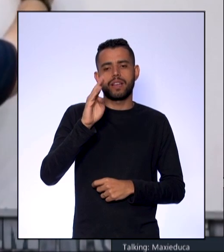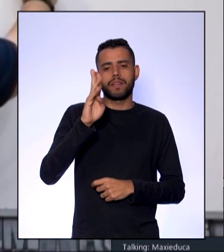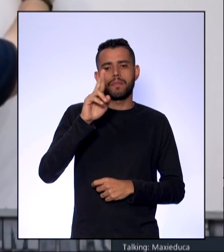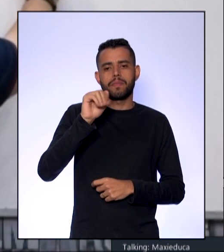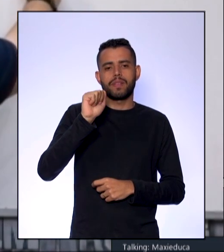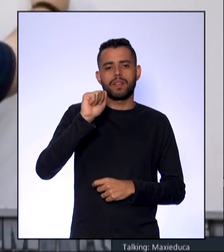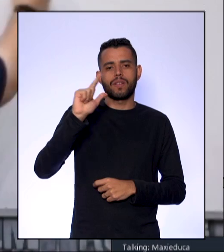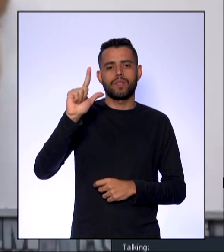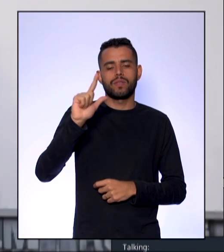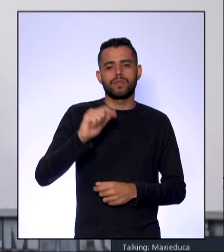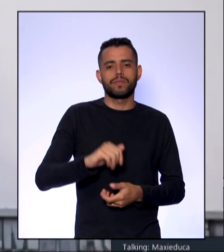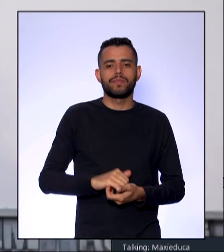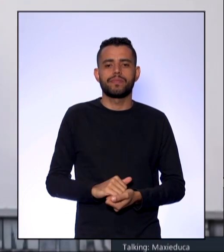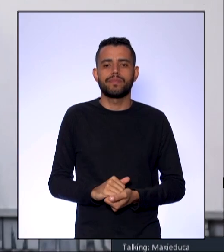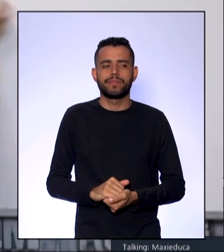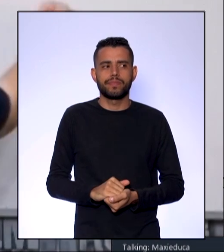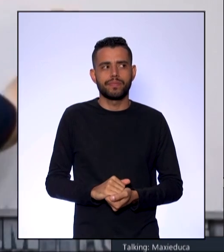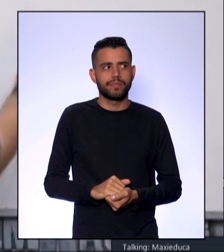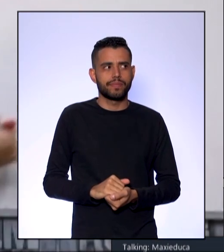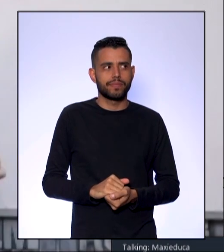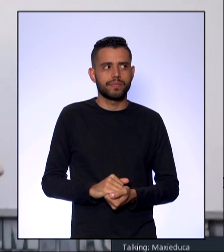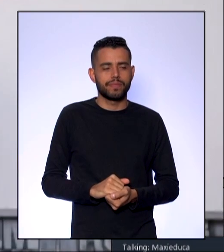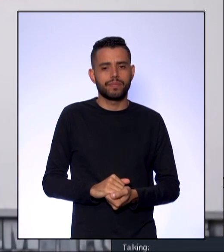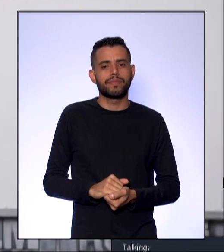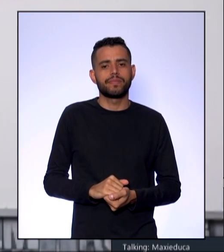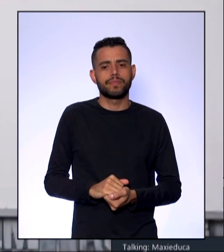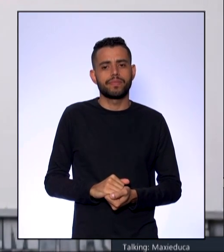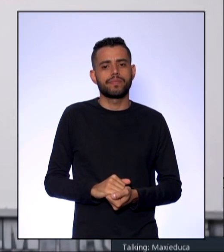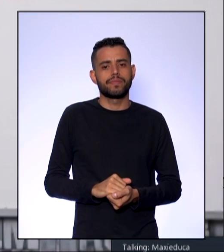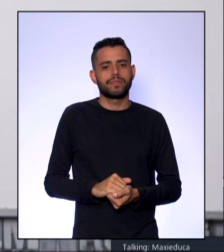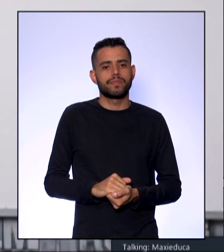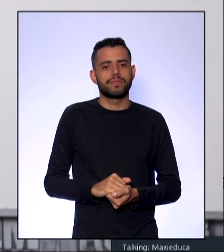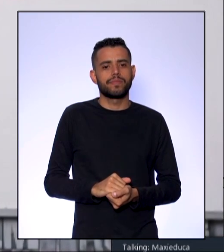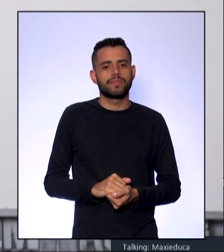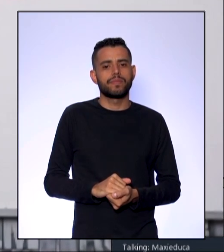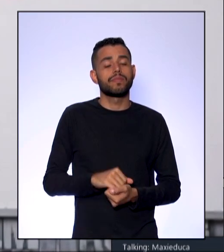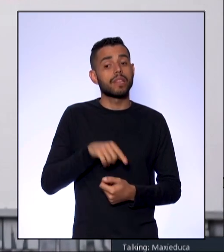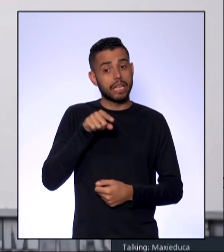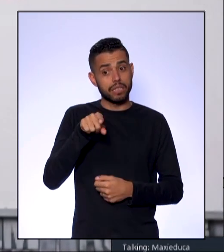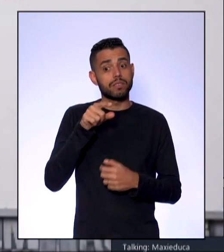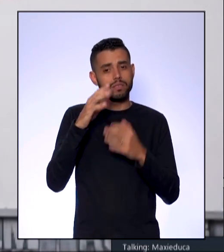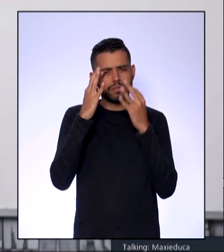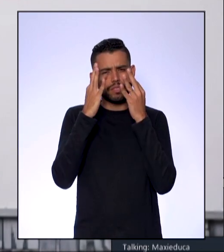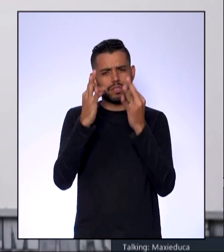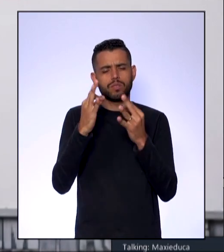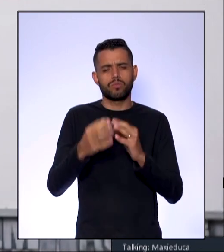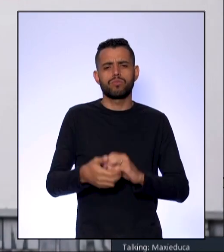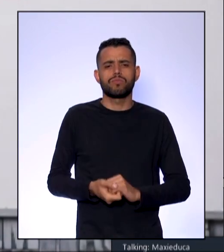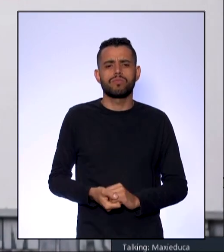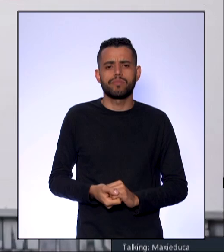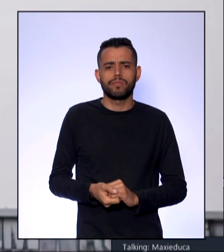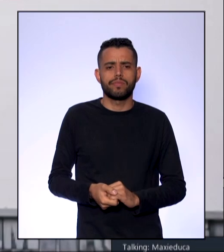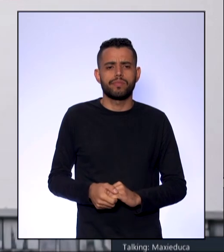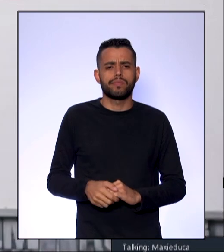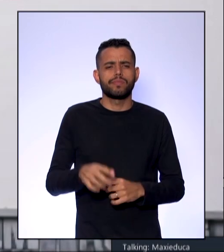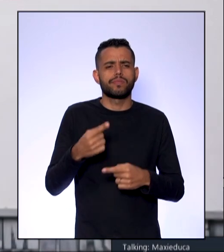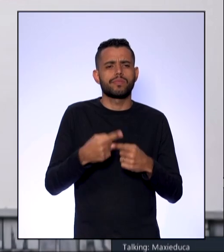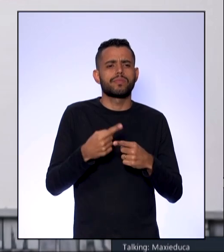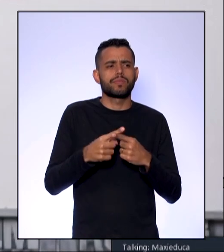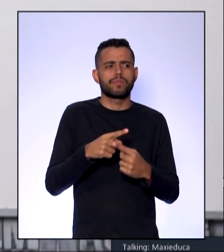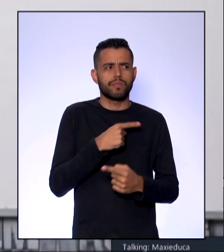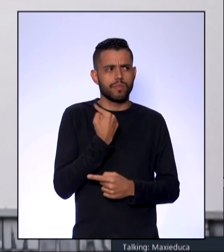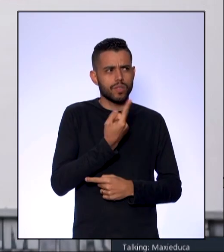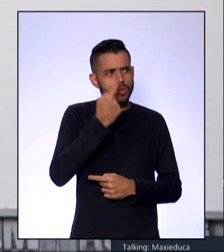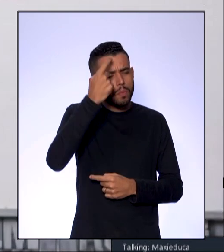Cabral. Tá? Muita atenção aqui, né? Guerreiro. Aqui nós estamos pensando